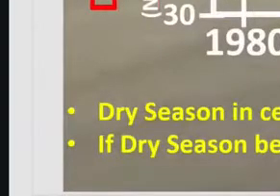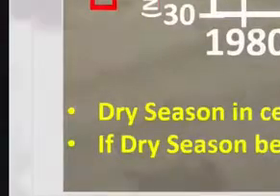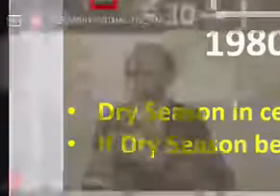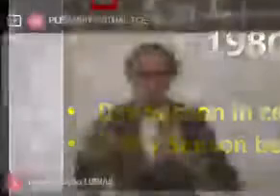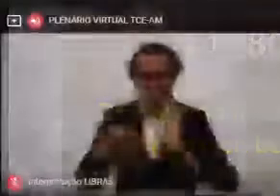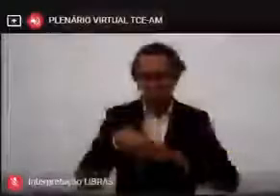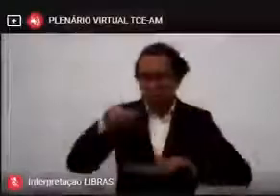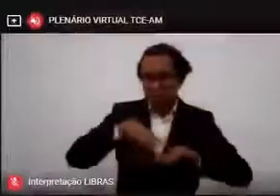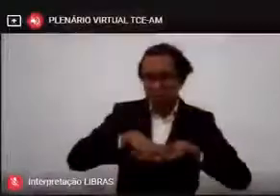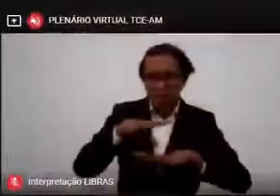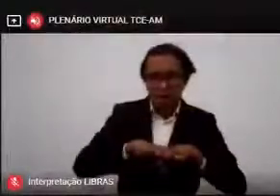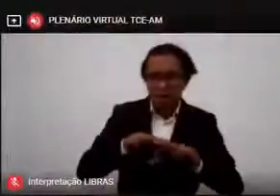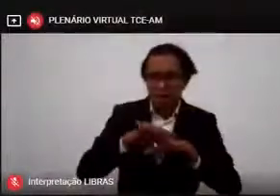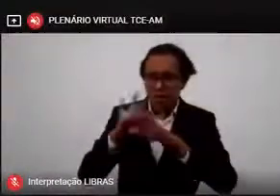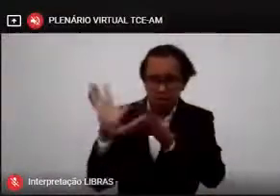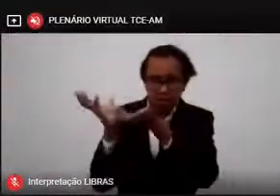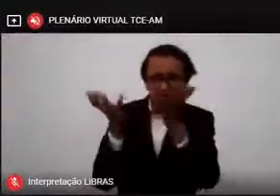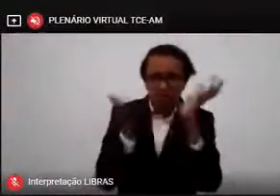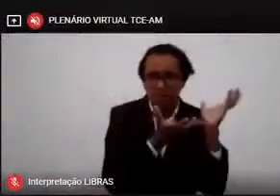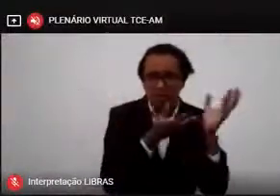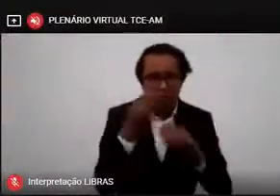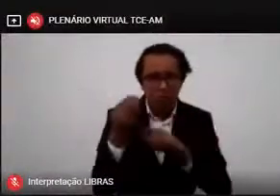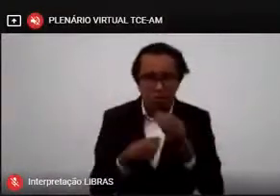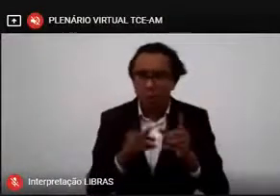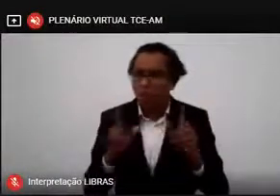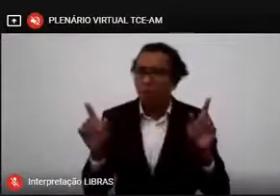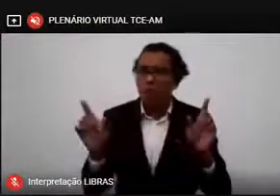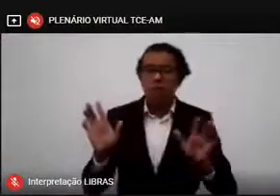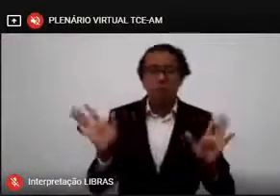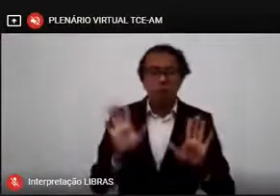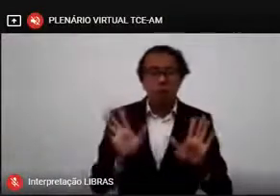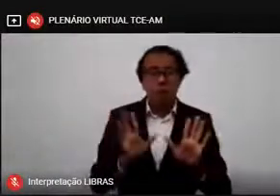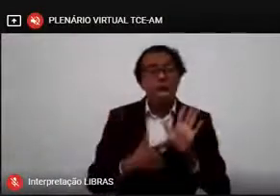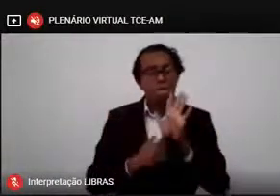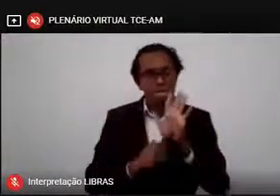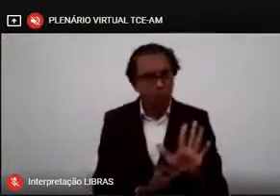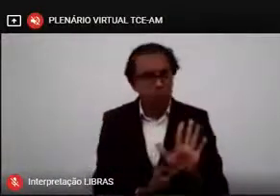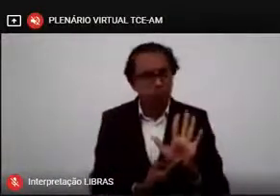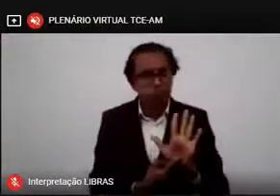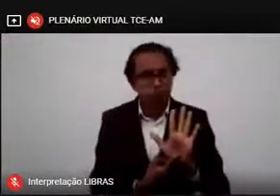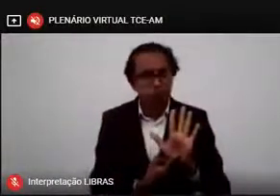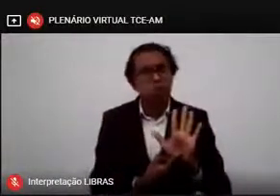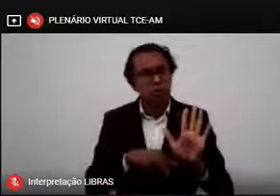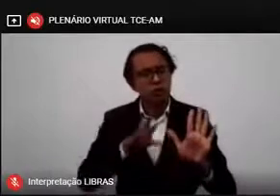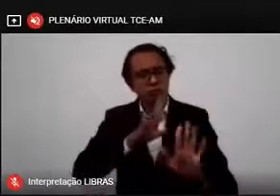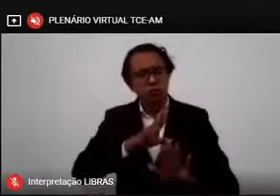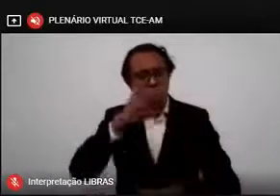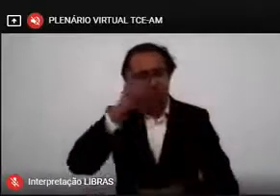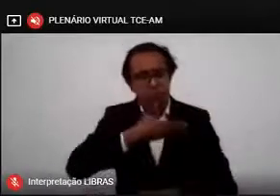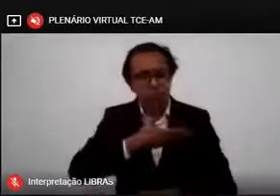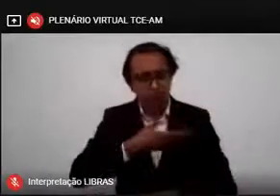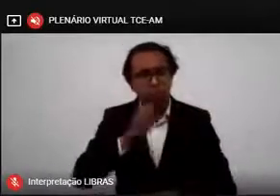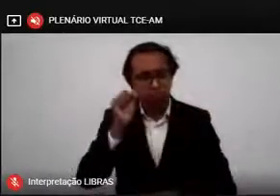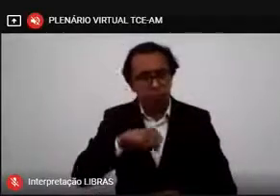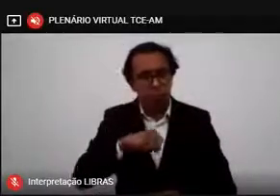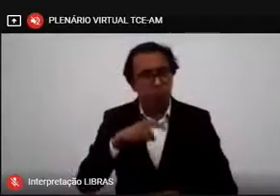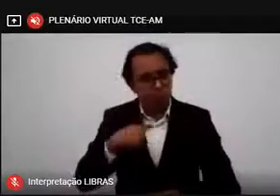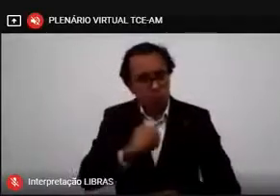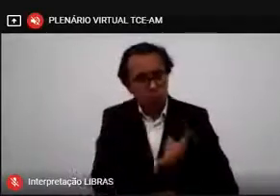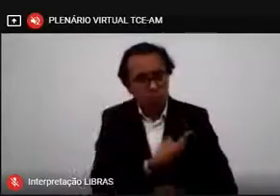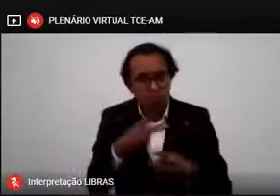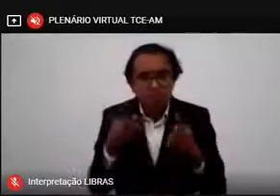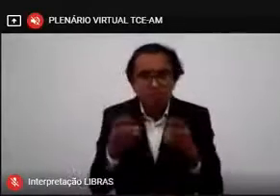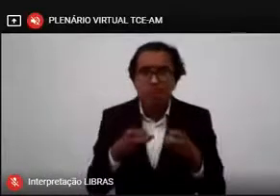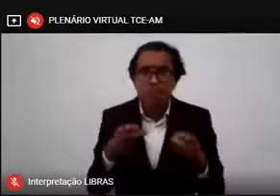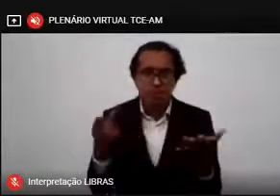floresta, que o slide anterior eu mostrei resultados dessas simulações. É porque nós estamos vendo isso acontecer